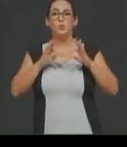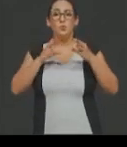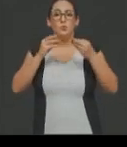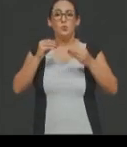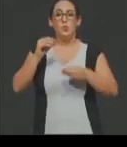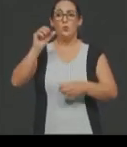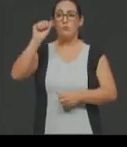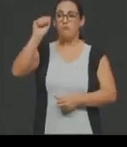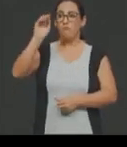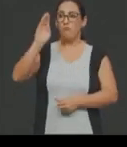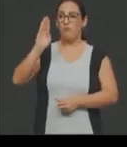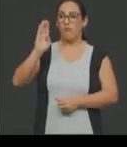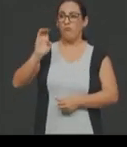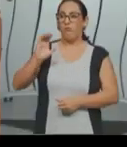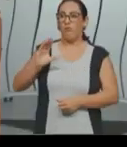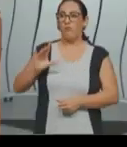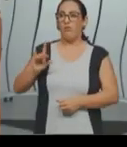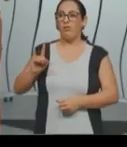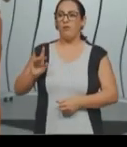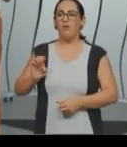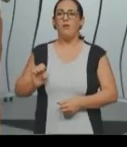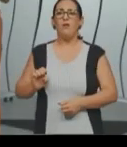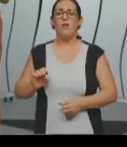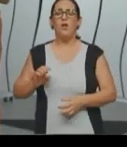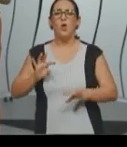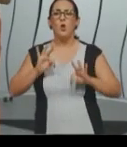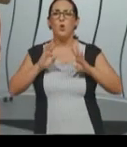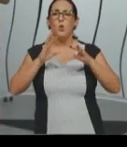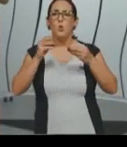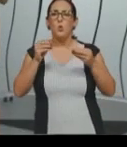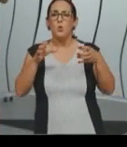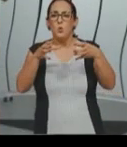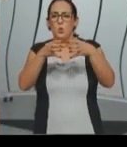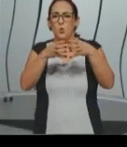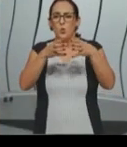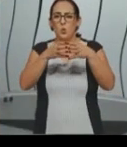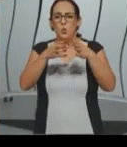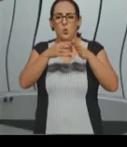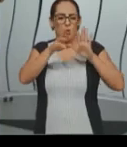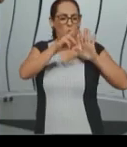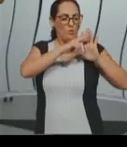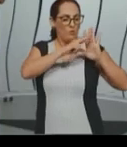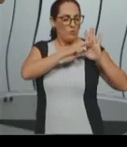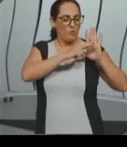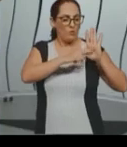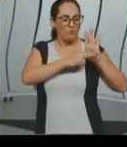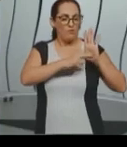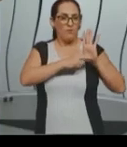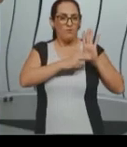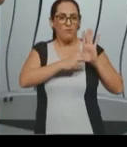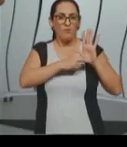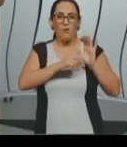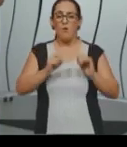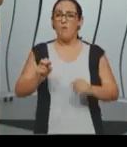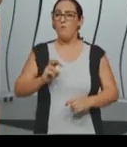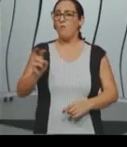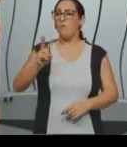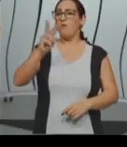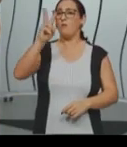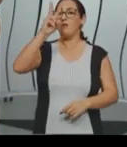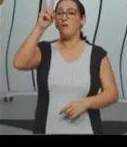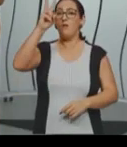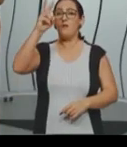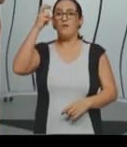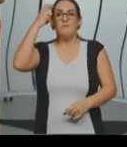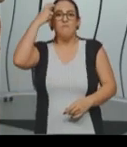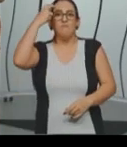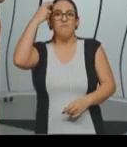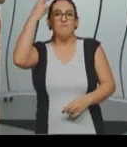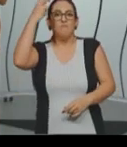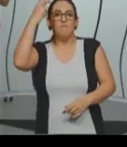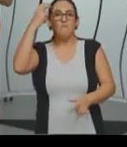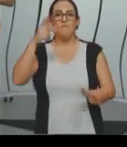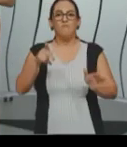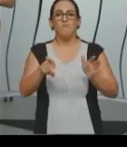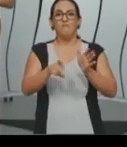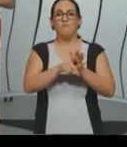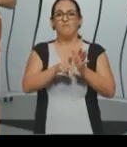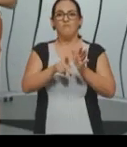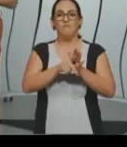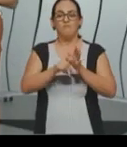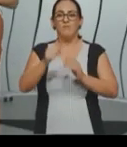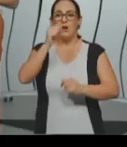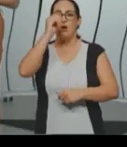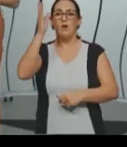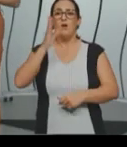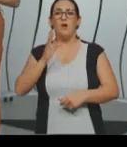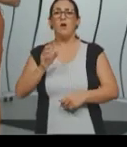esse conjunto de normas, né, essa busca dessa valorização da nossa identidade, da nossa cultura, ela está relacionada ao quê, né,